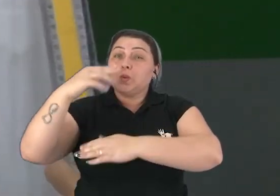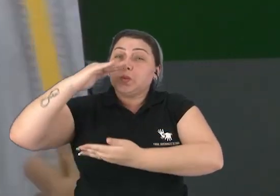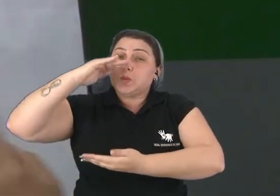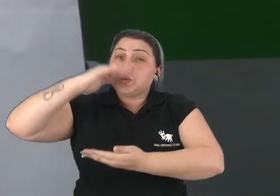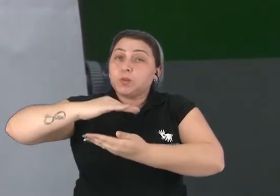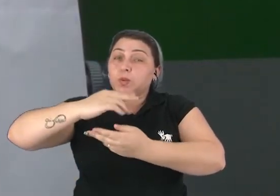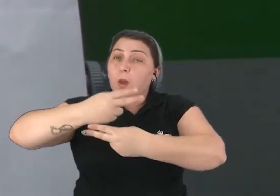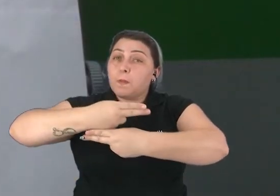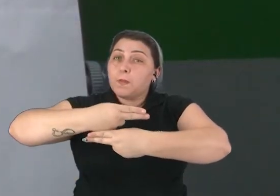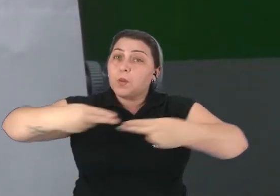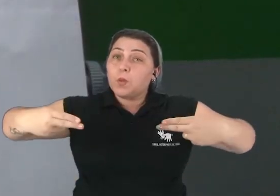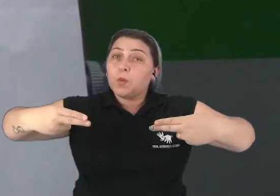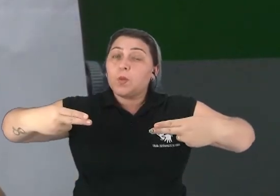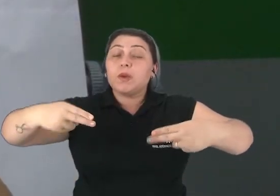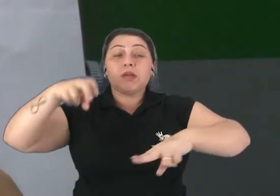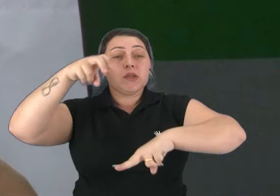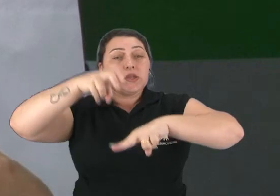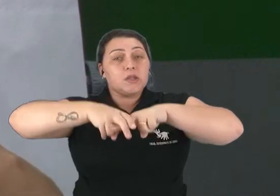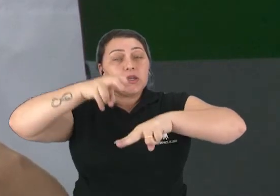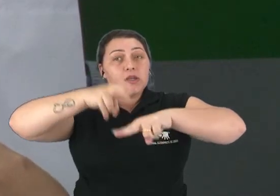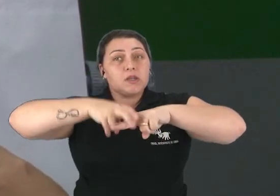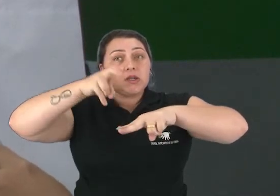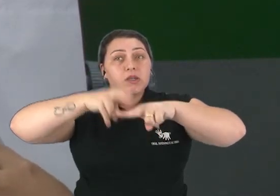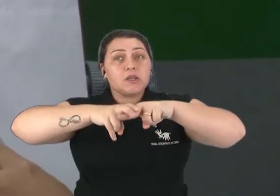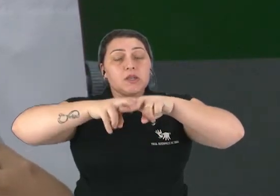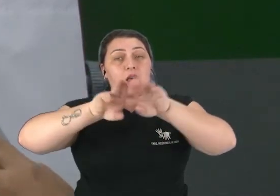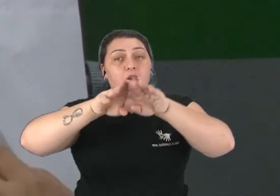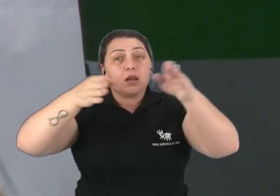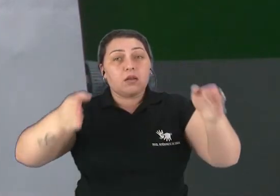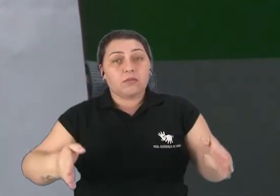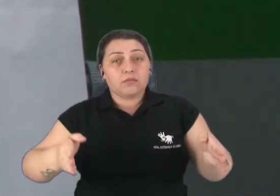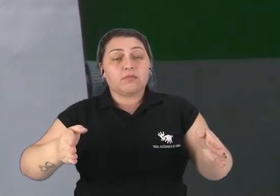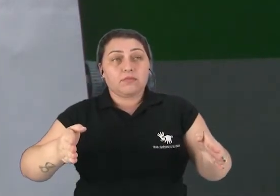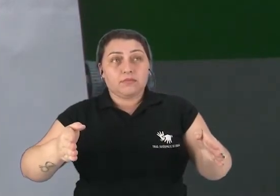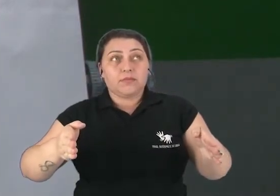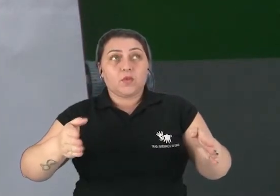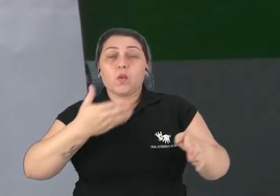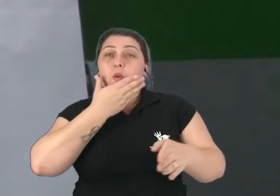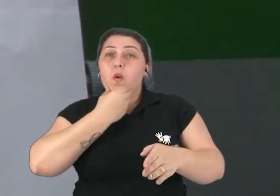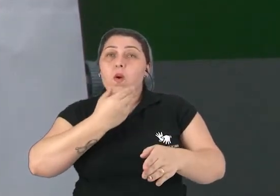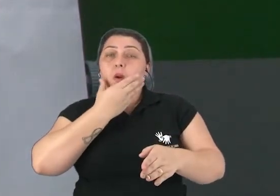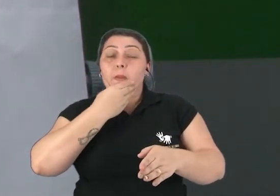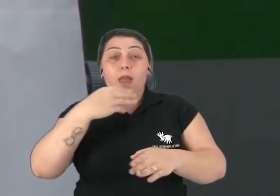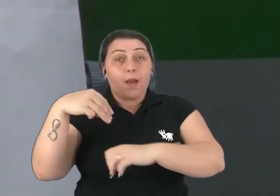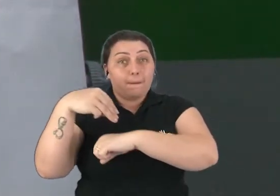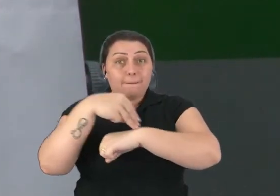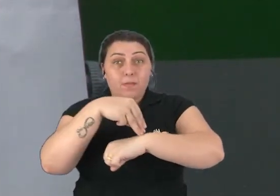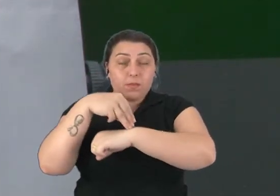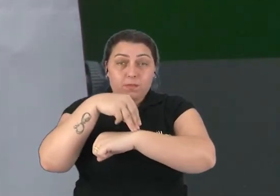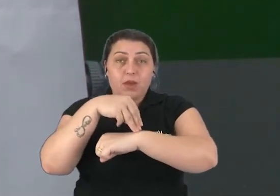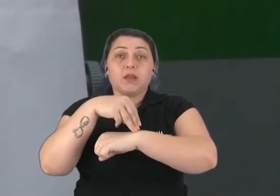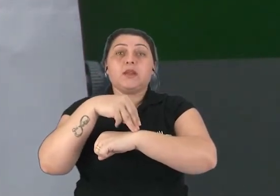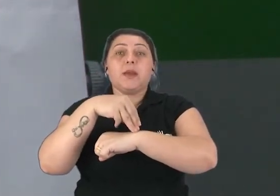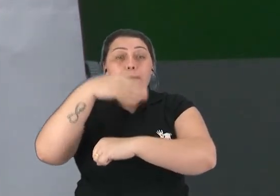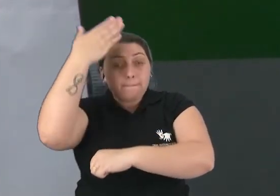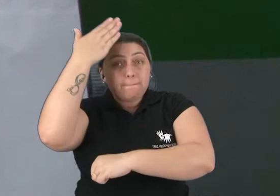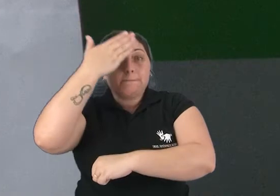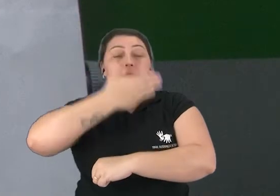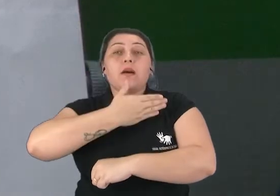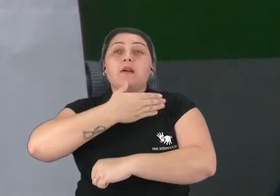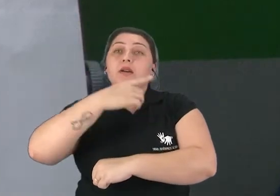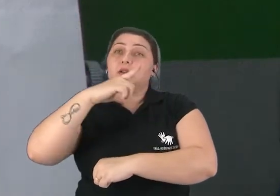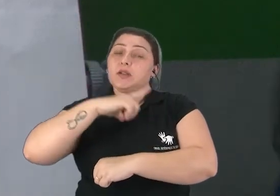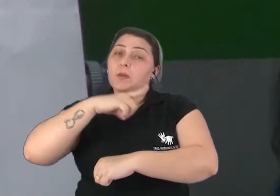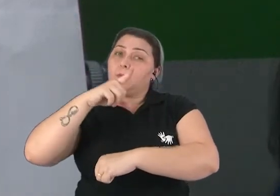Dois anãozinhos nus que se sentaram na bancada do sapateiro. Então, esse é o momento do conto que fica evidente,